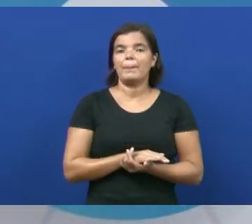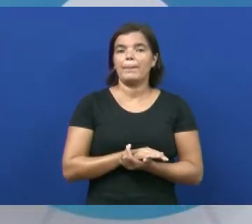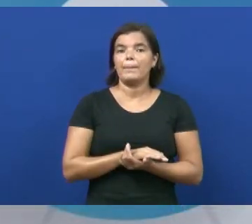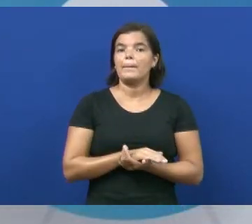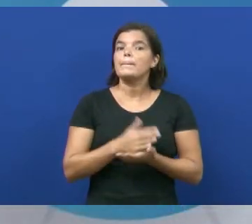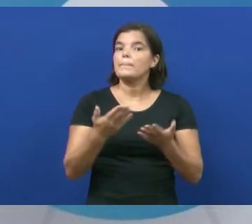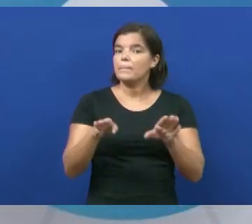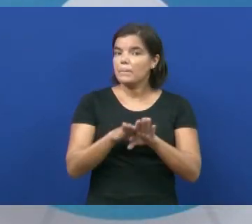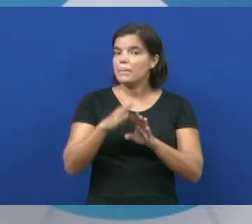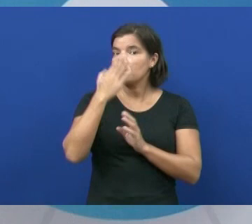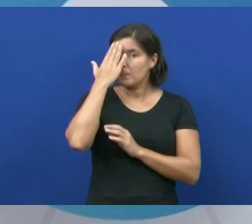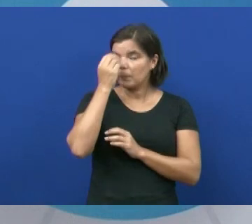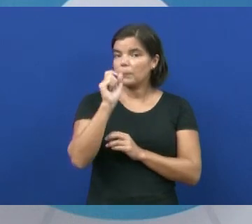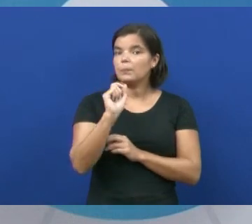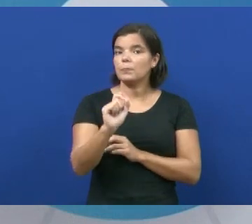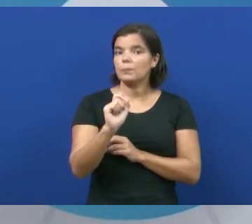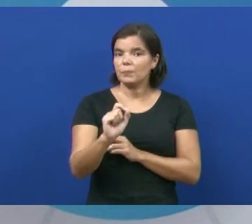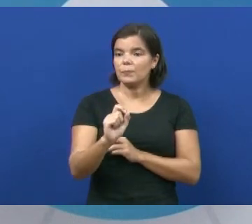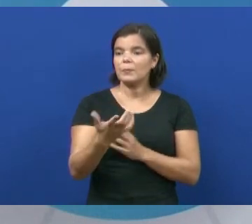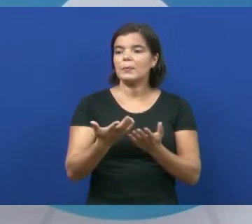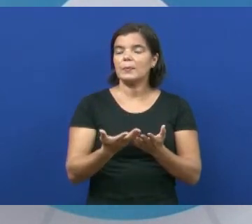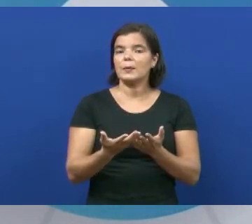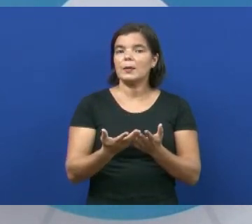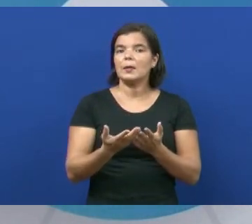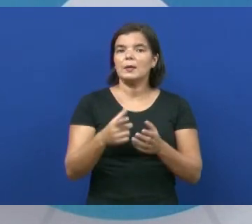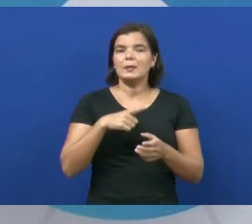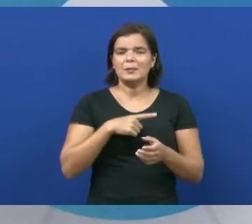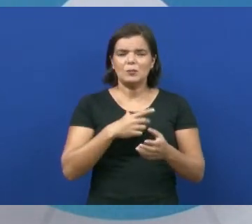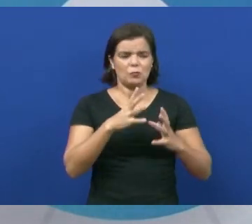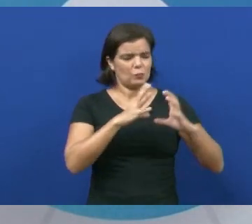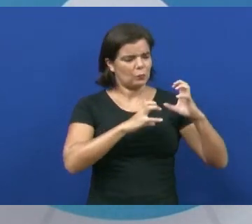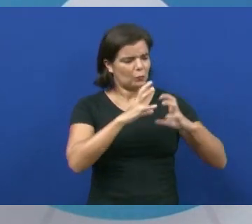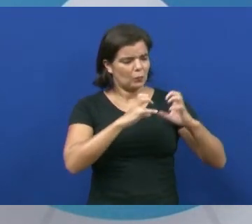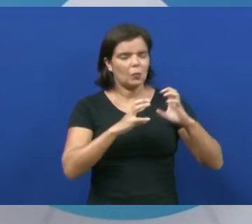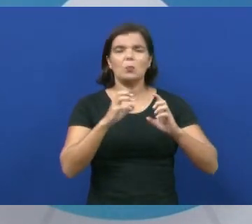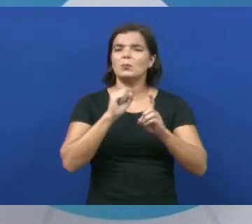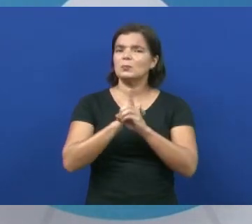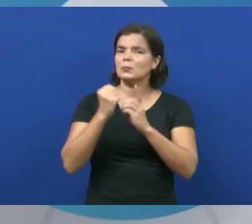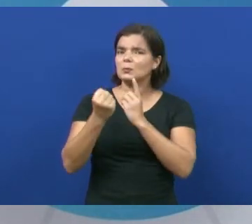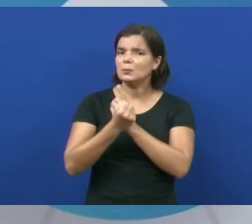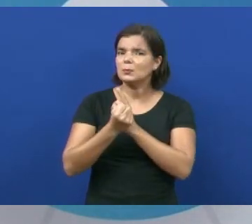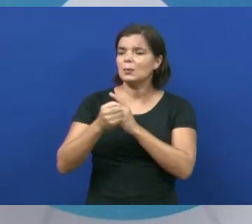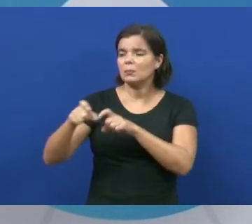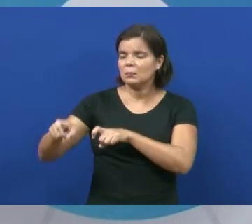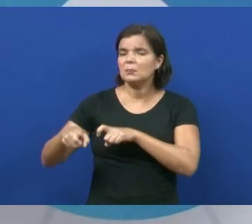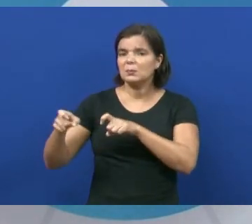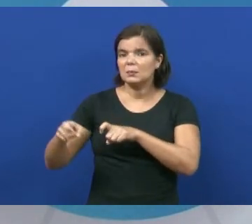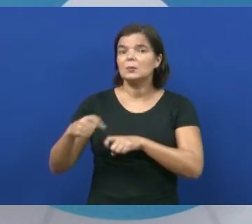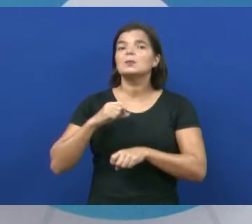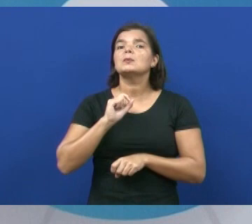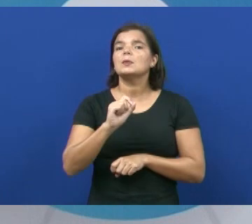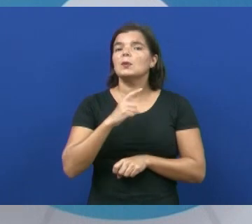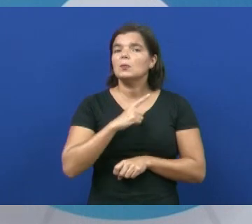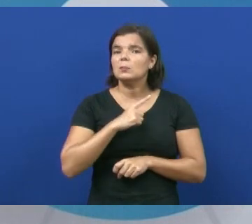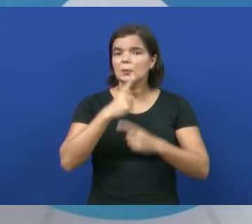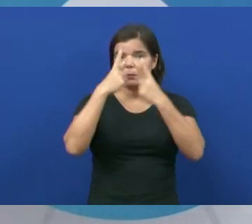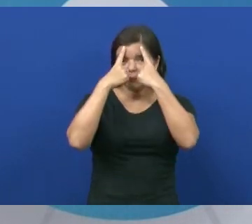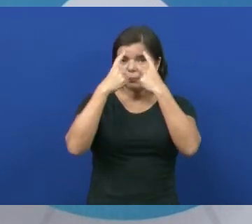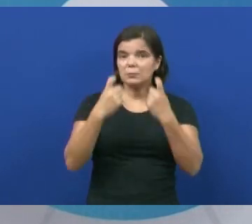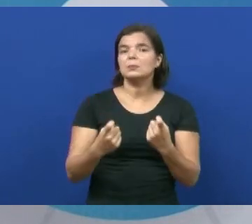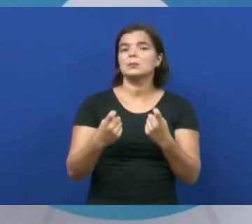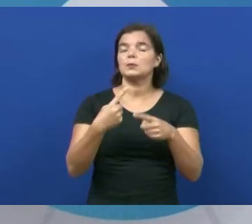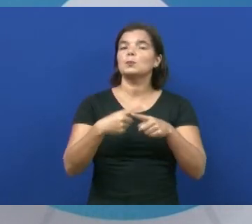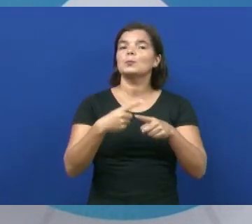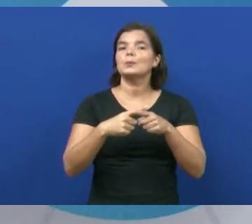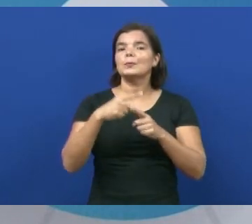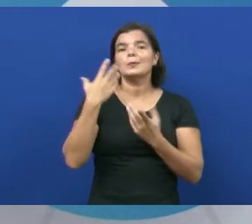E aí nós também sabemos que essa questão dos conflitos sociais no campo gera muita violência, tá?